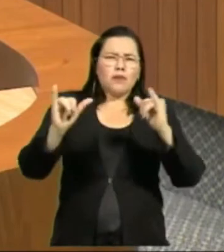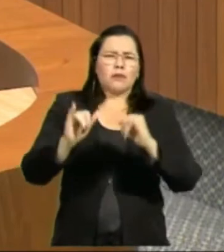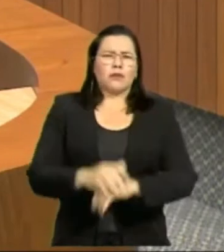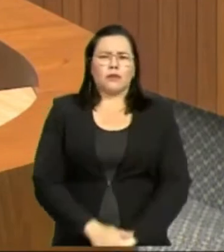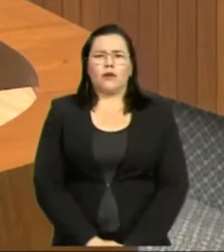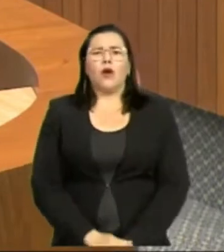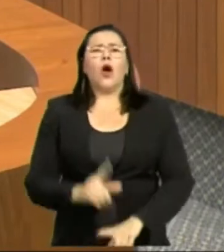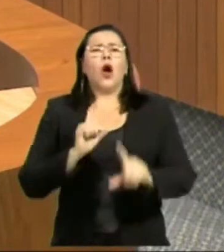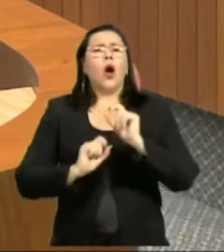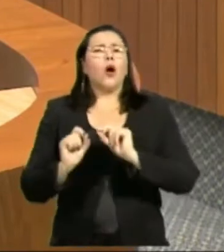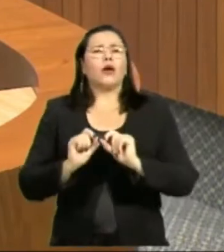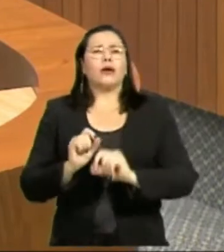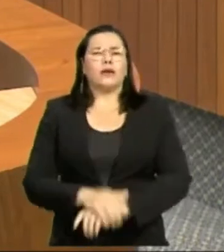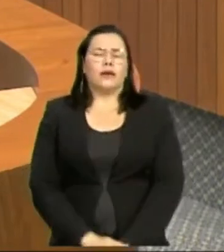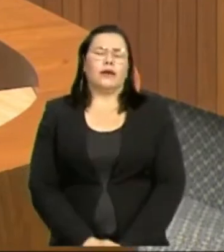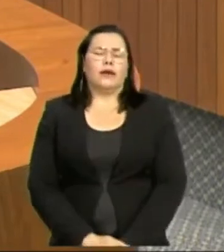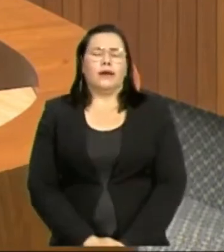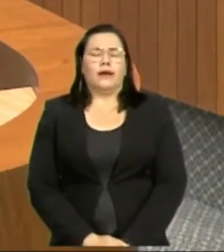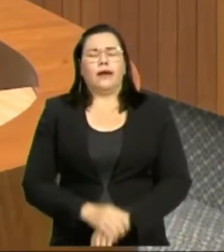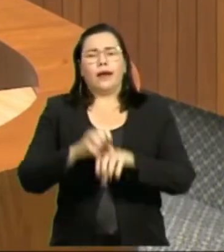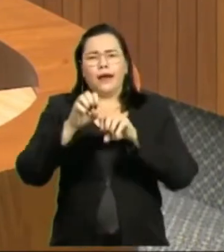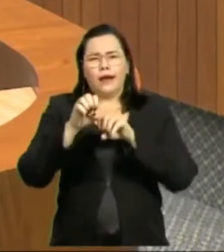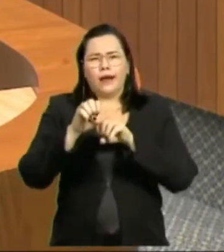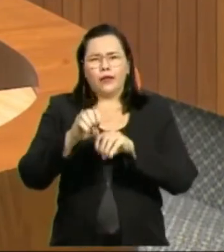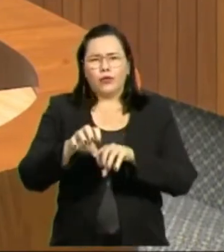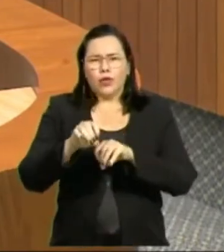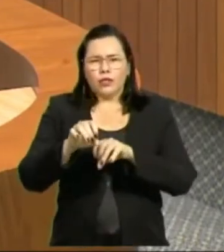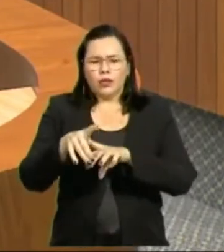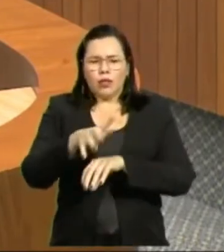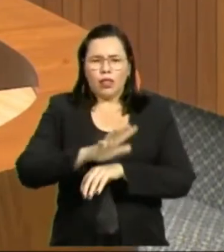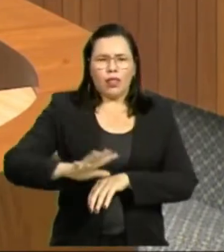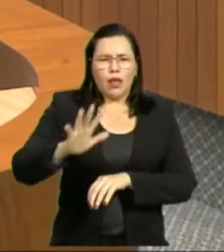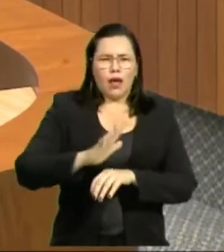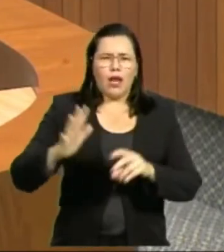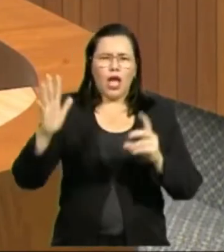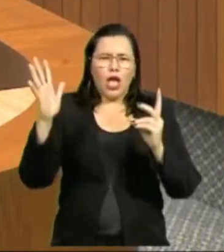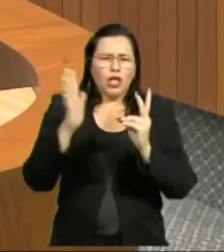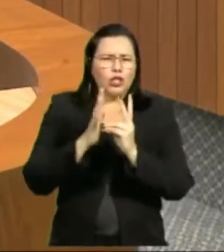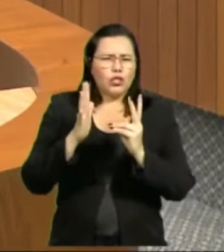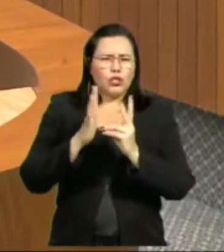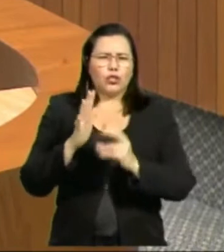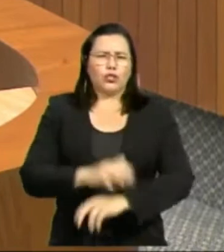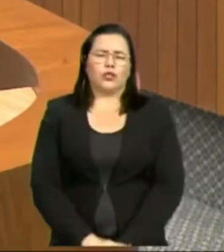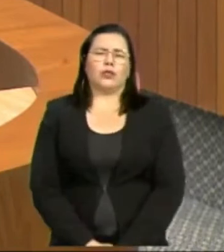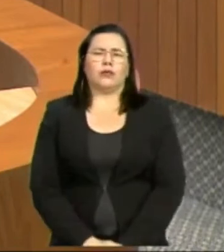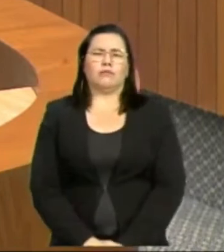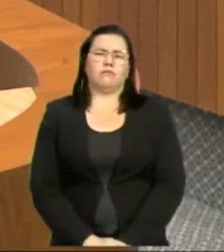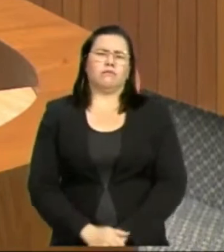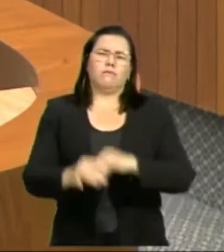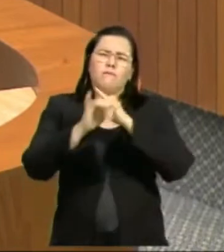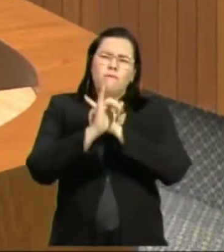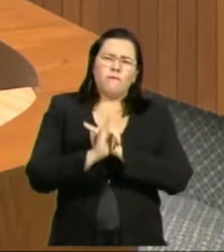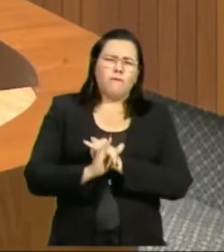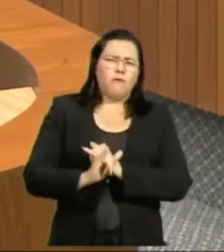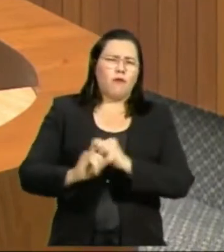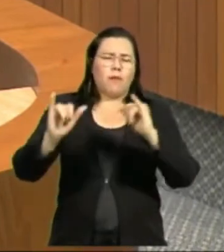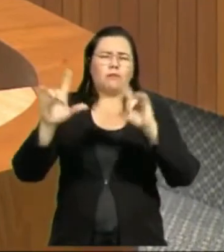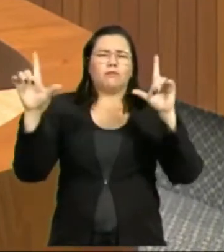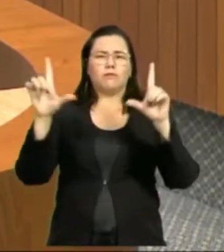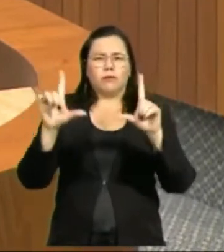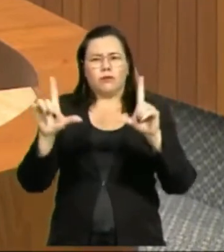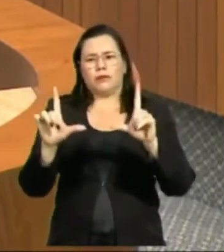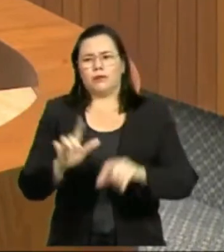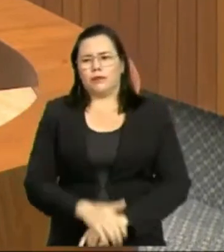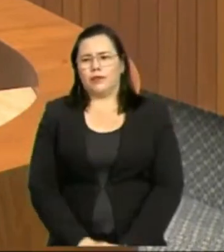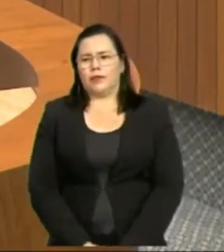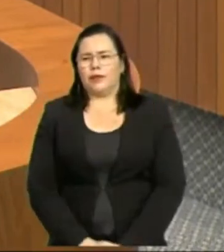nosso Estado, a educação indígena, que saiu em matéria nacional, saiu na Globo, Jornal Hoje, Bom Dia, em